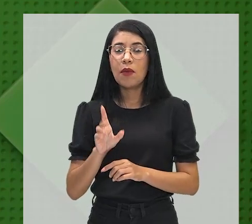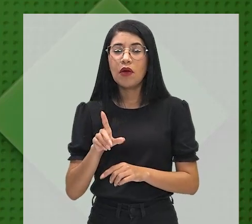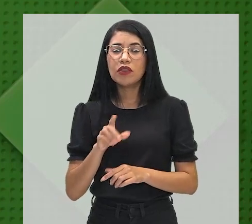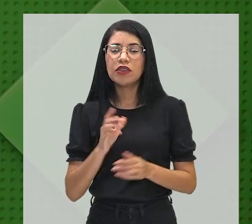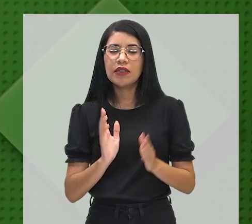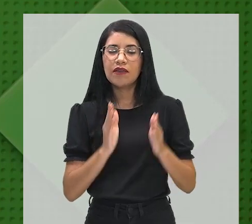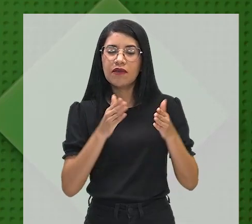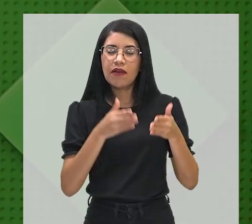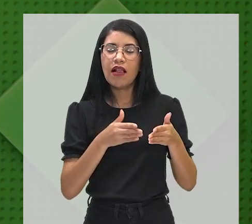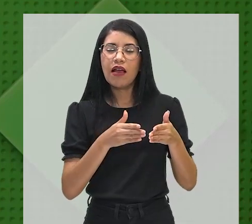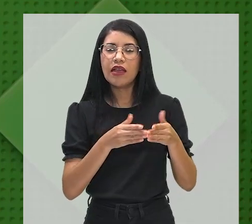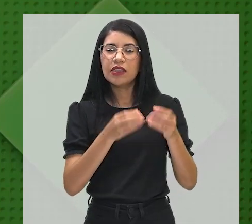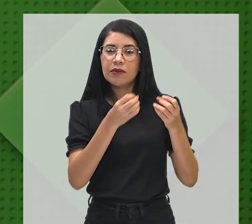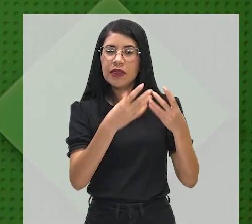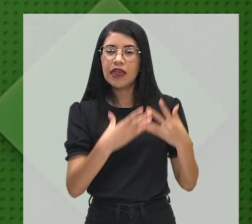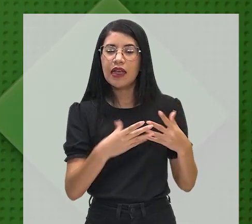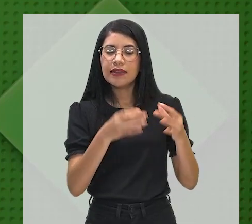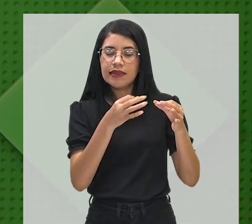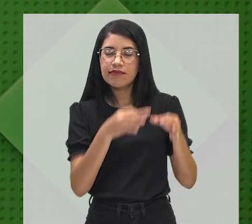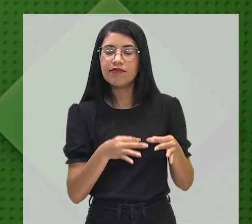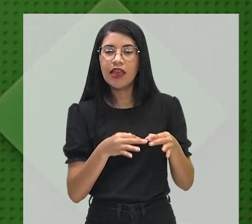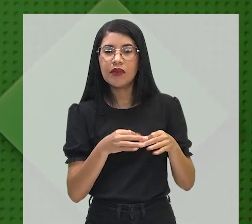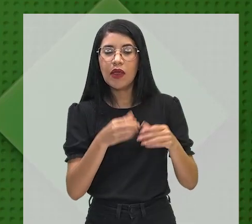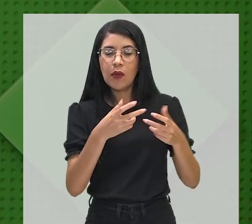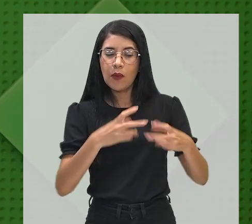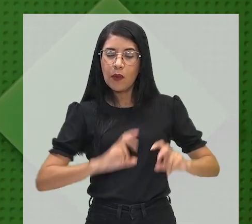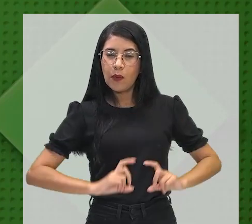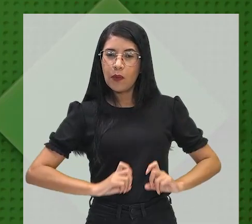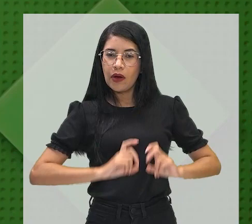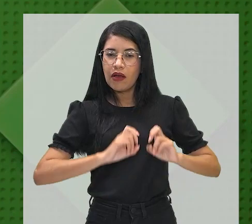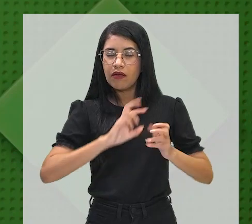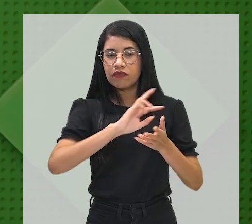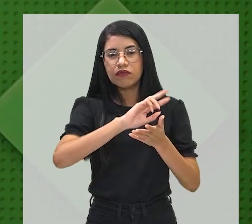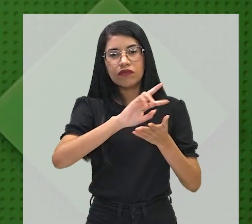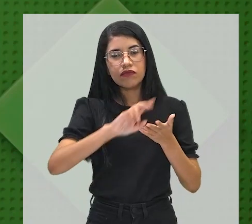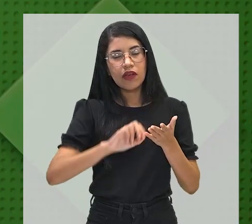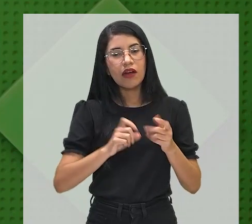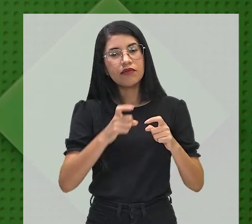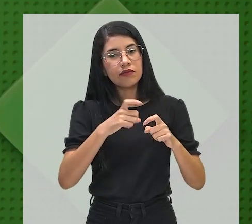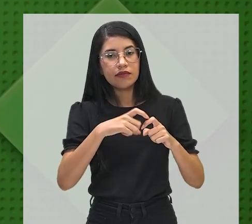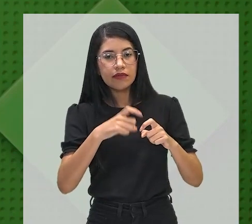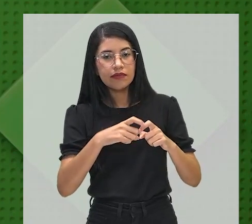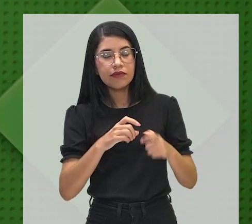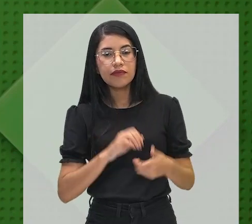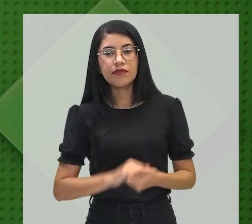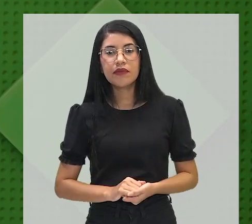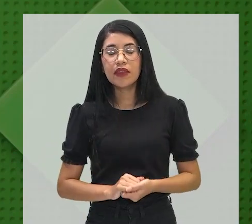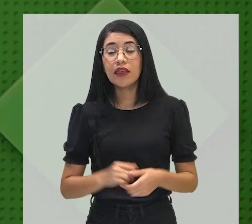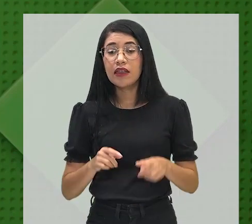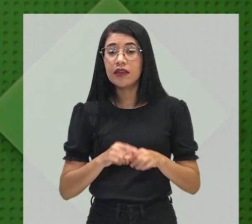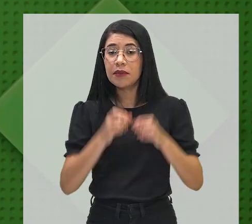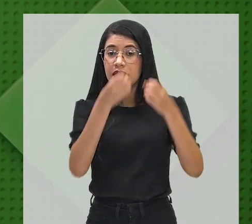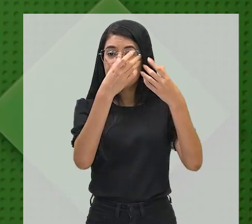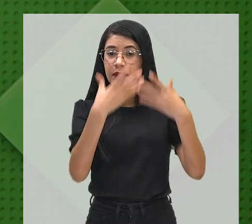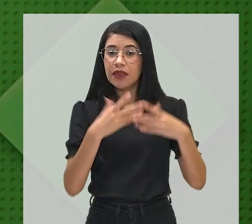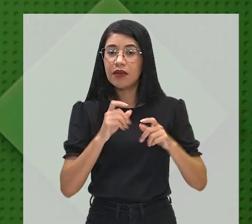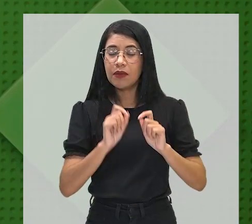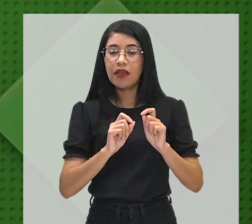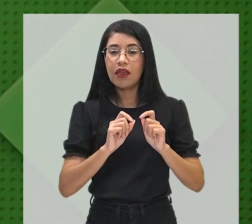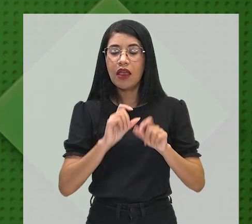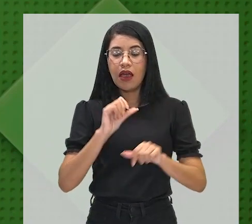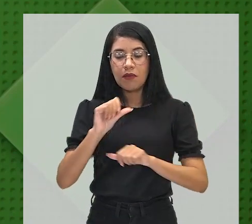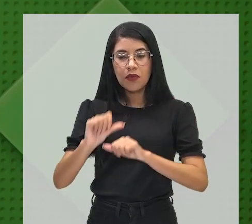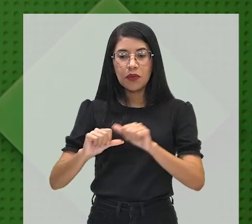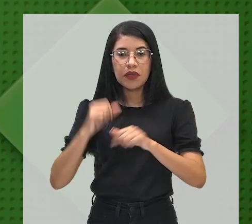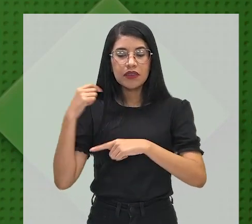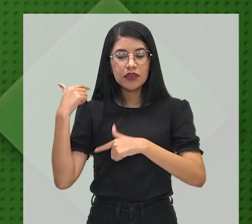determinar isso são os médicos, né? Fazendo ali alguns exames específicos. Isso aí também fala, né, sobre como